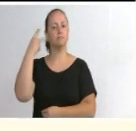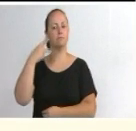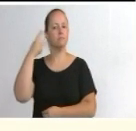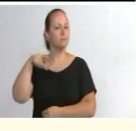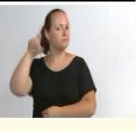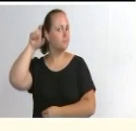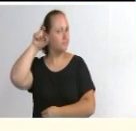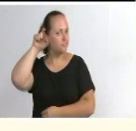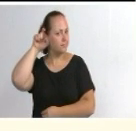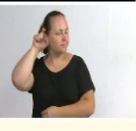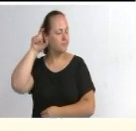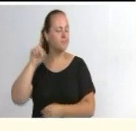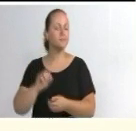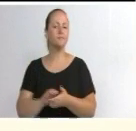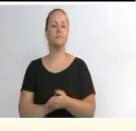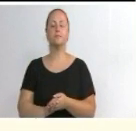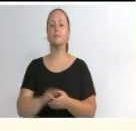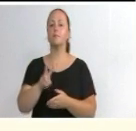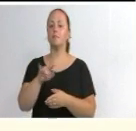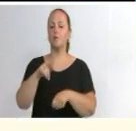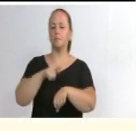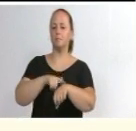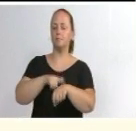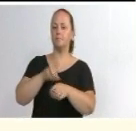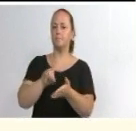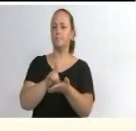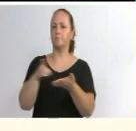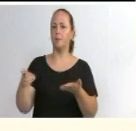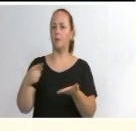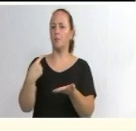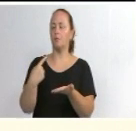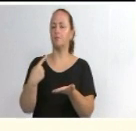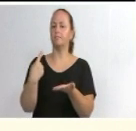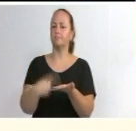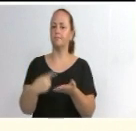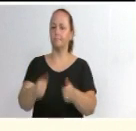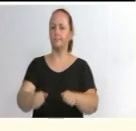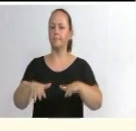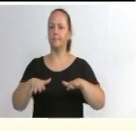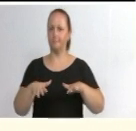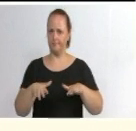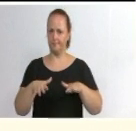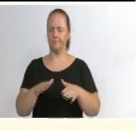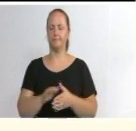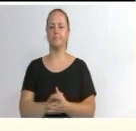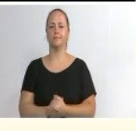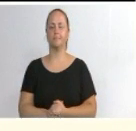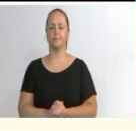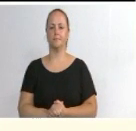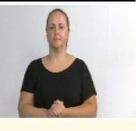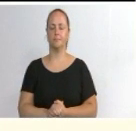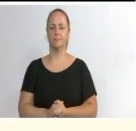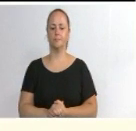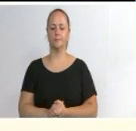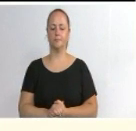Jürg Mantel para que faça um momento bíblico desta sessão ordinária.